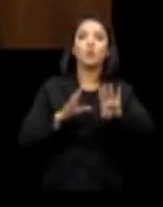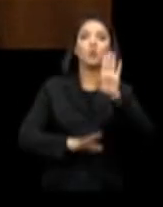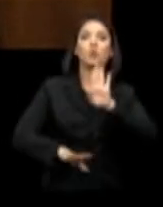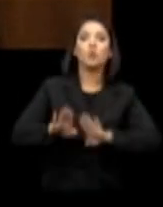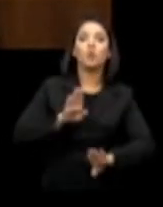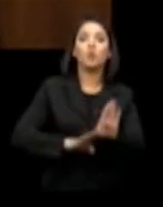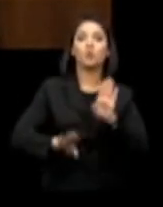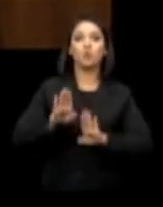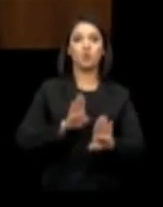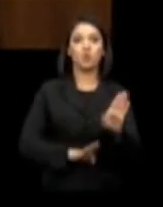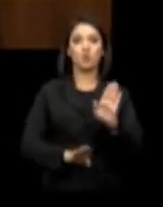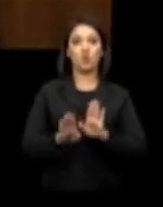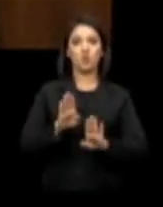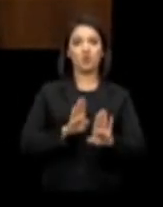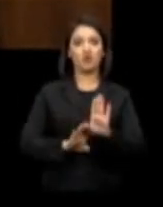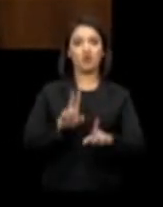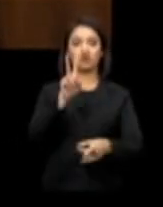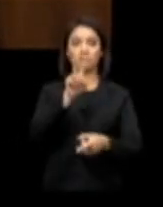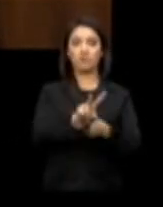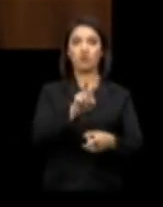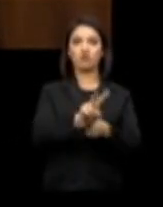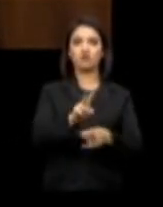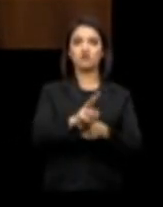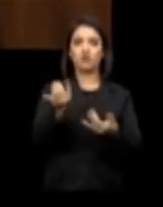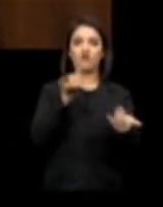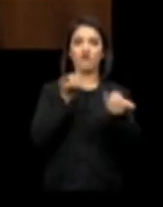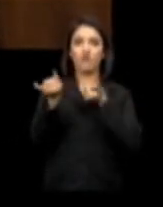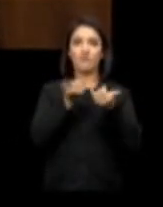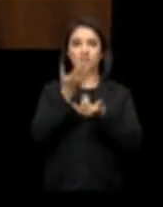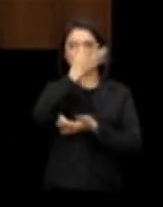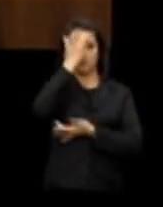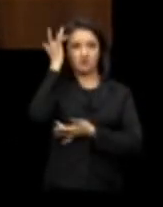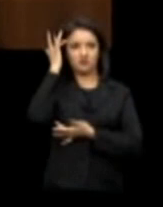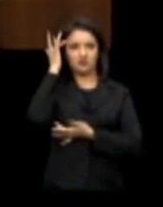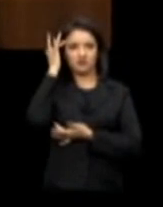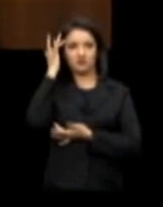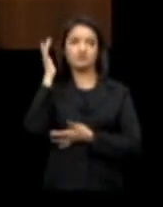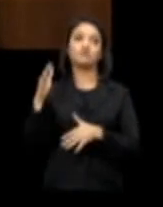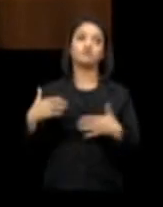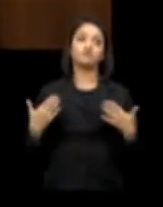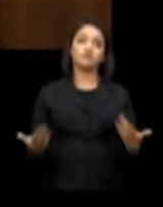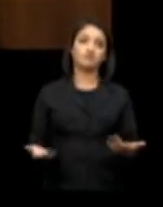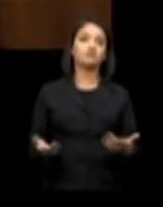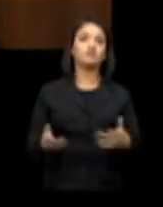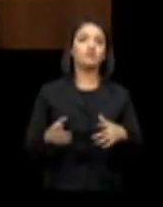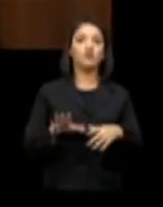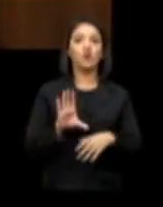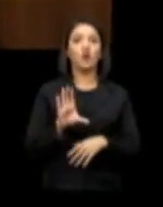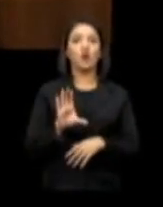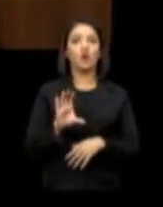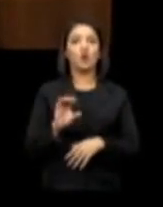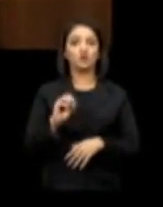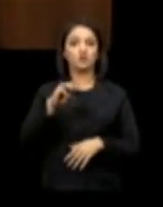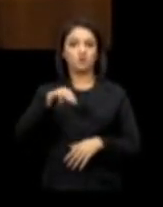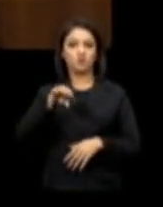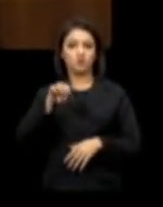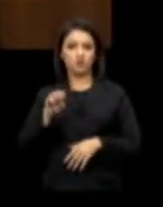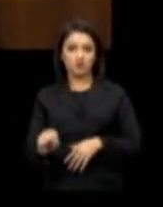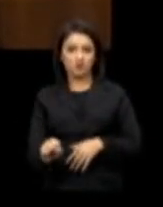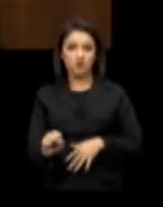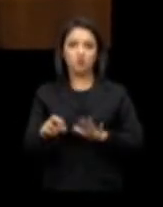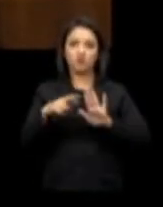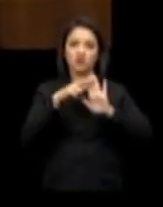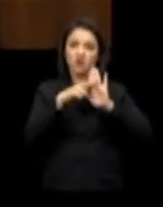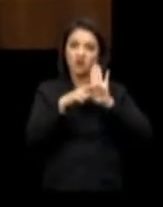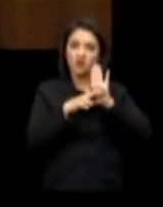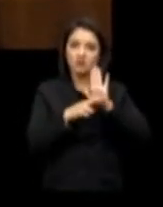ambiente institucional de proteção aos dados pessoais. Destaque-se que a própria Organização Mundial de Saúde, no seu Regulamento